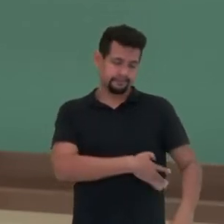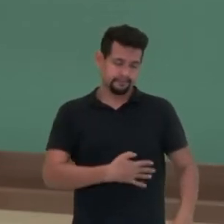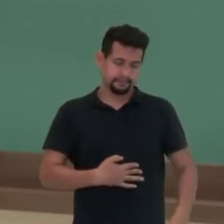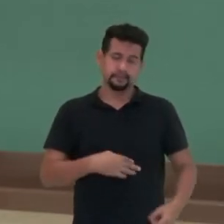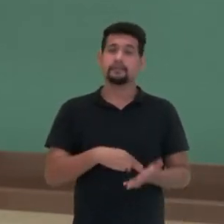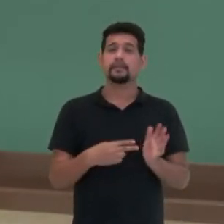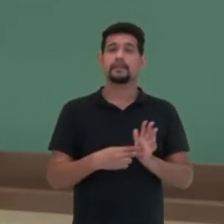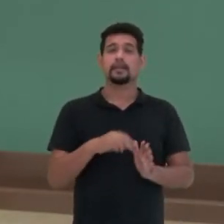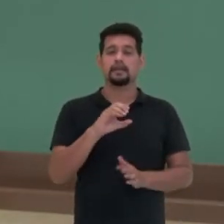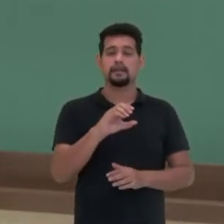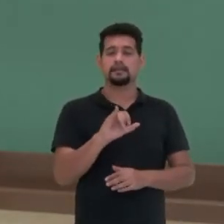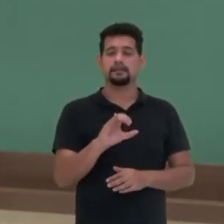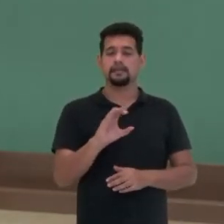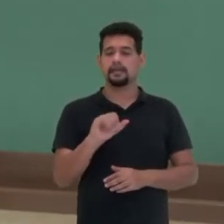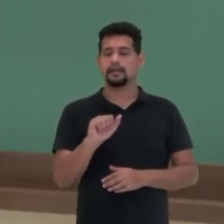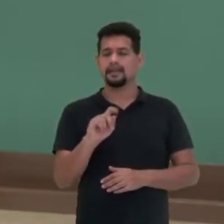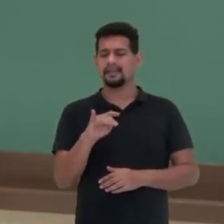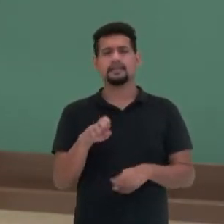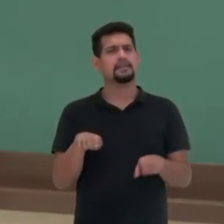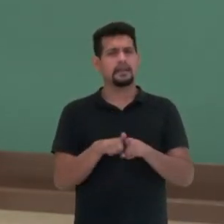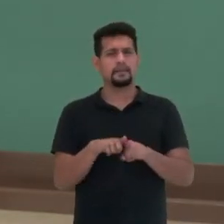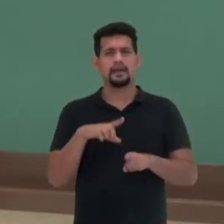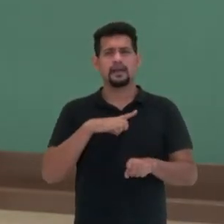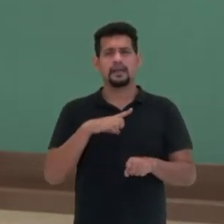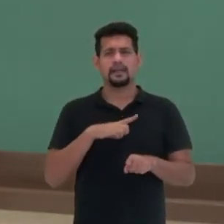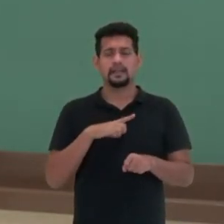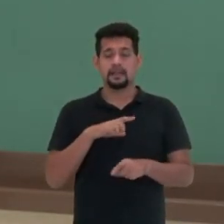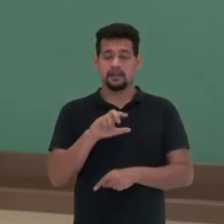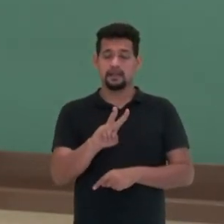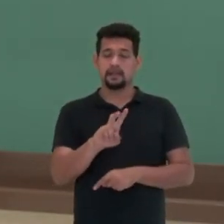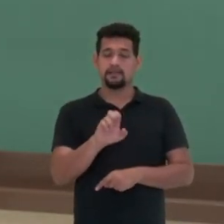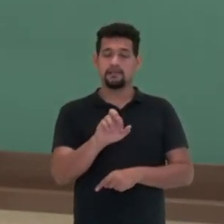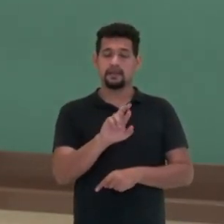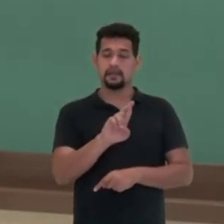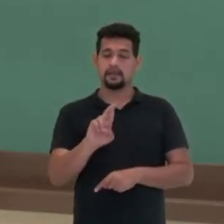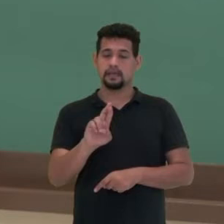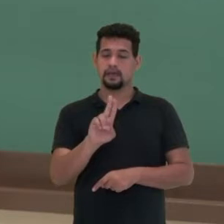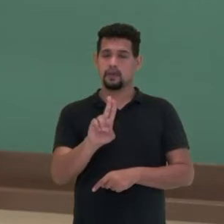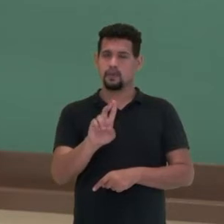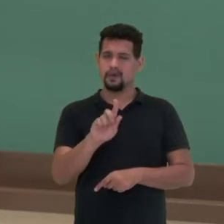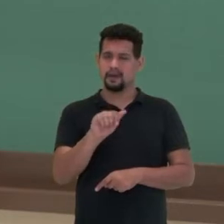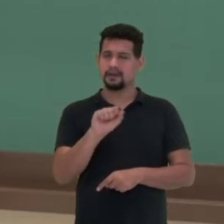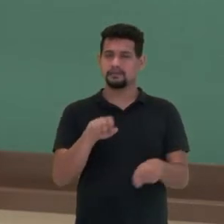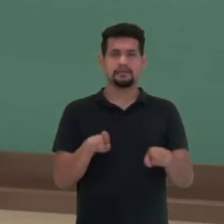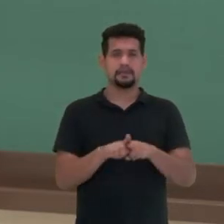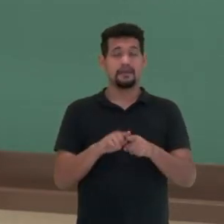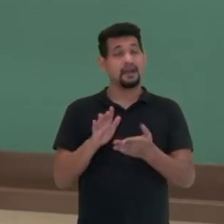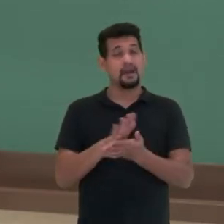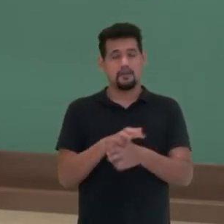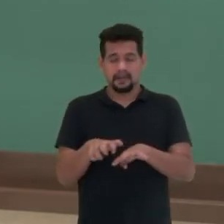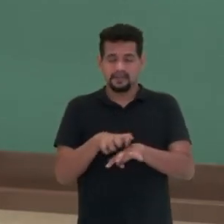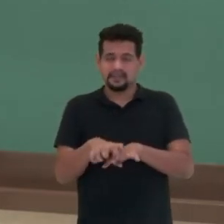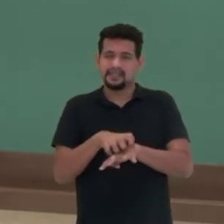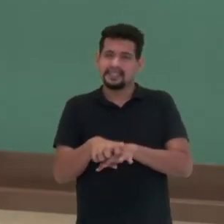cicatriz. Também existem verrugas, né, a gente já falou um pouquinho sobre isso, algumas micoses na pele, olha que tem